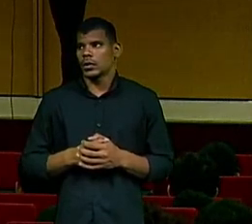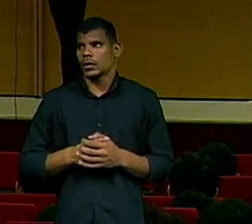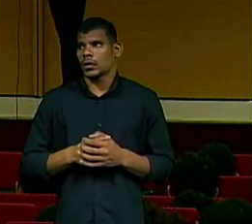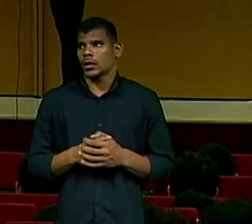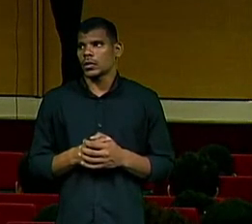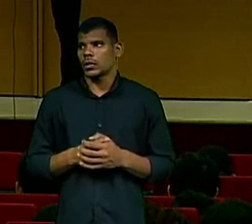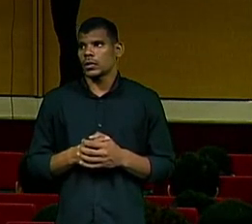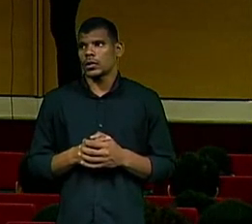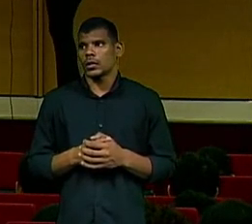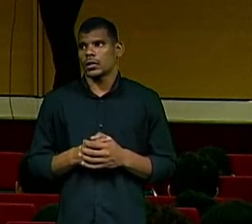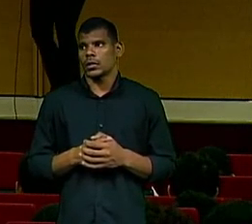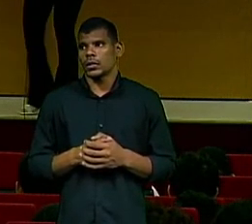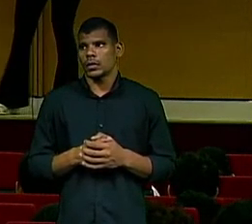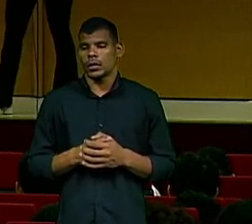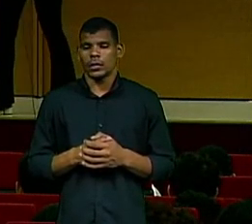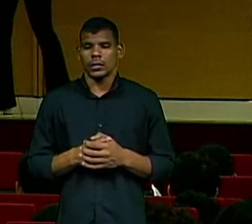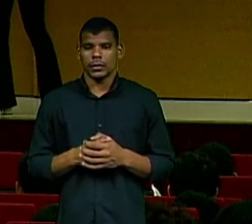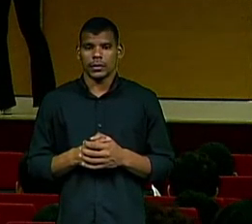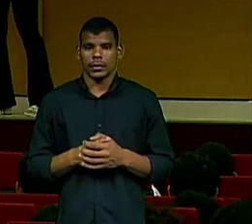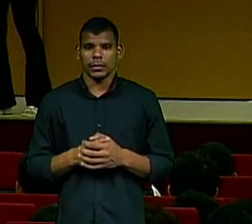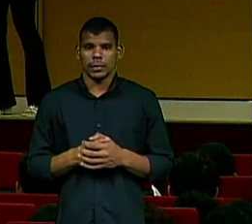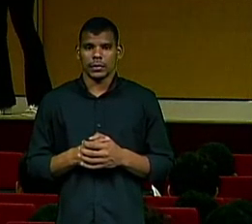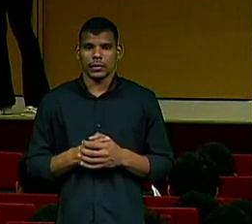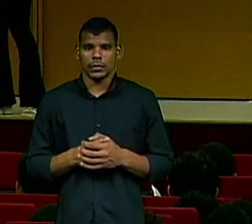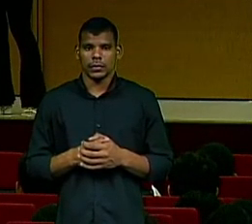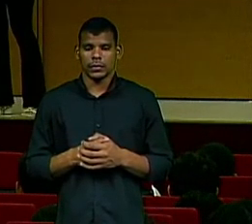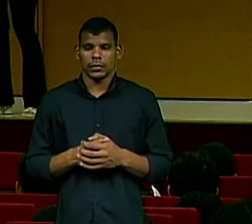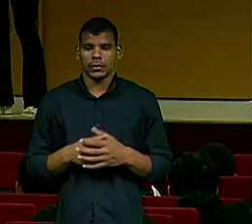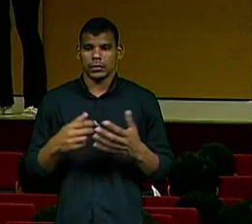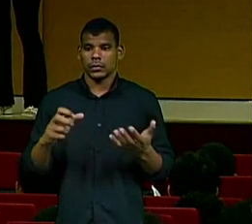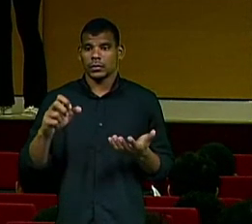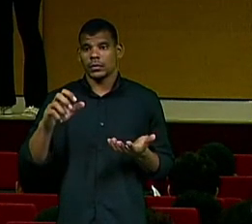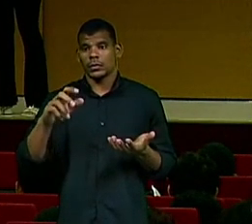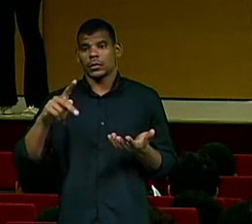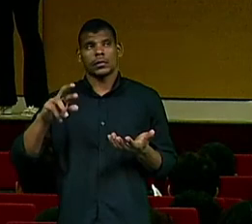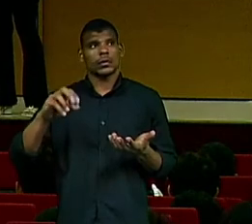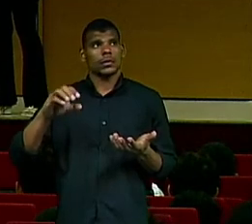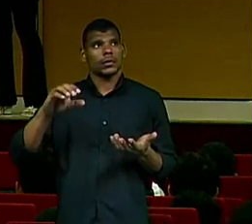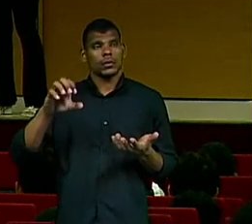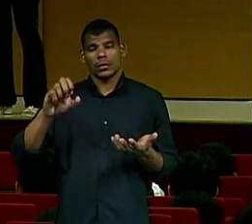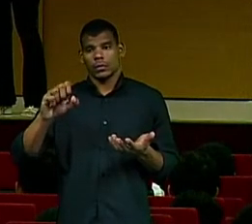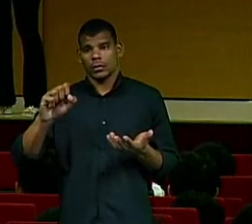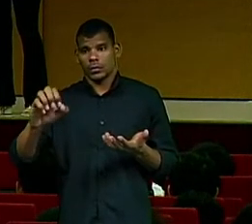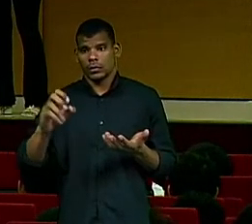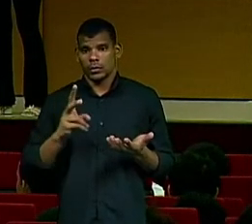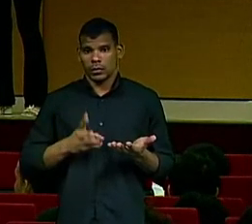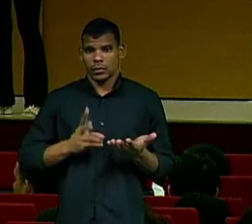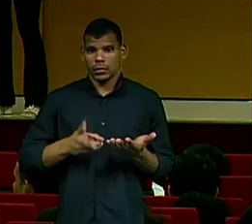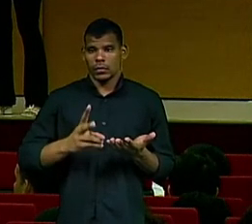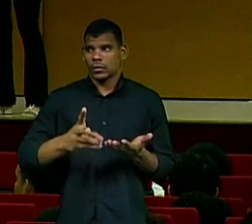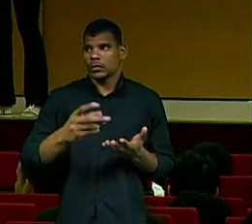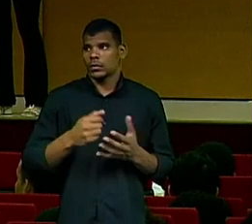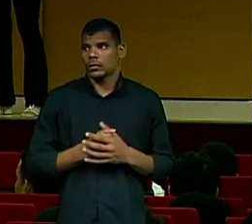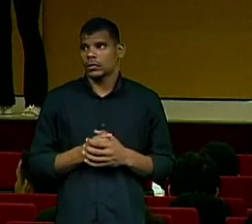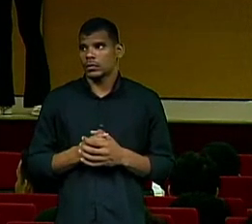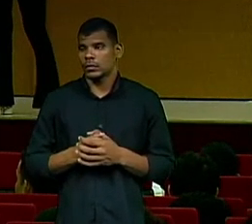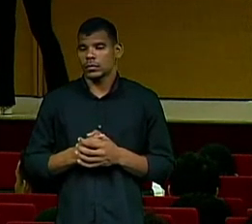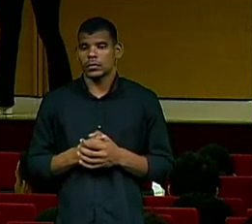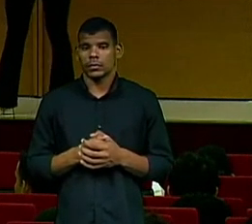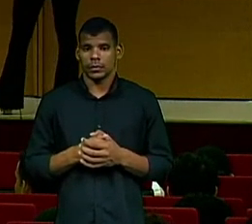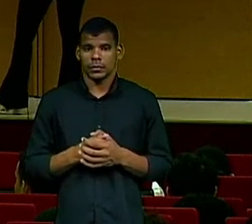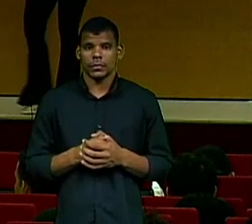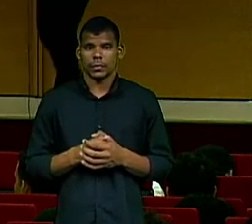vamos ter ainda assim o processo ele ele continua né correndo e tal